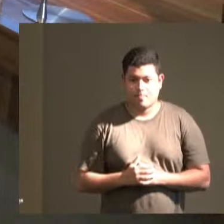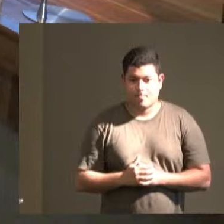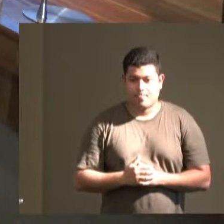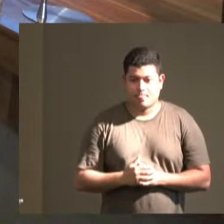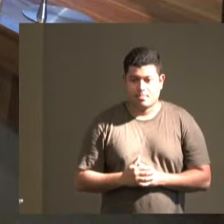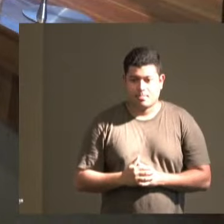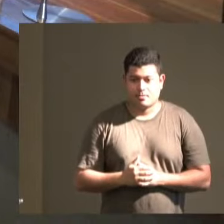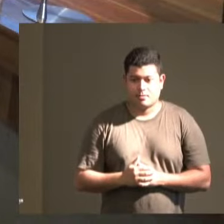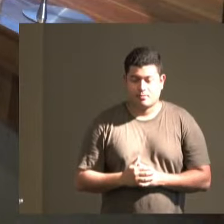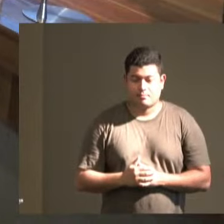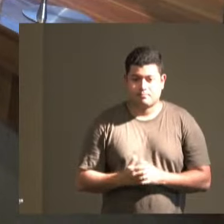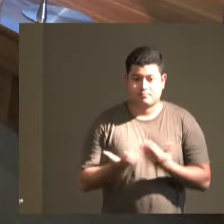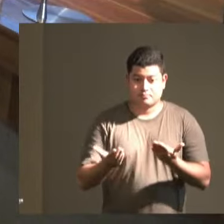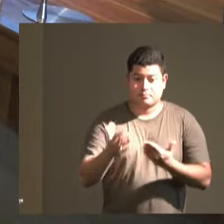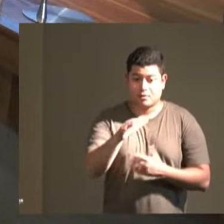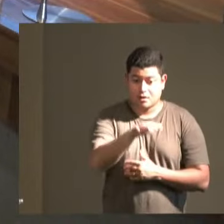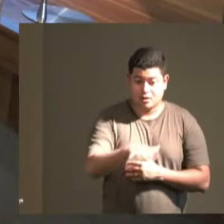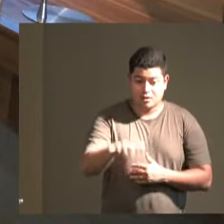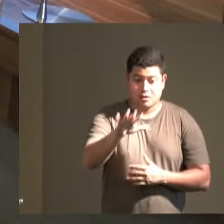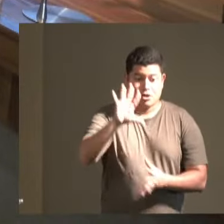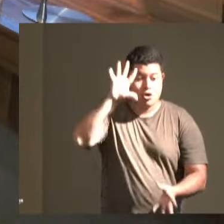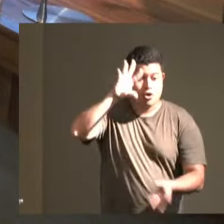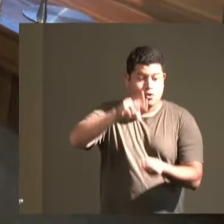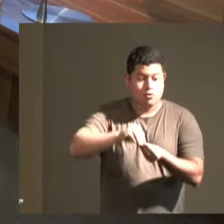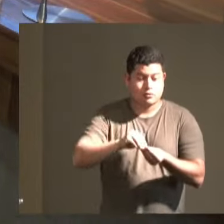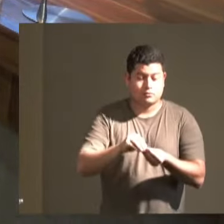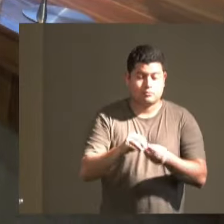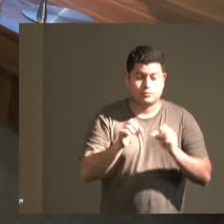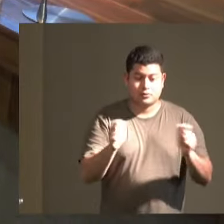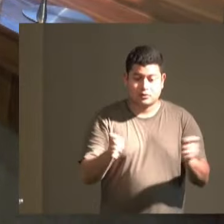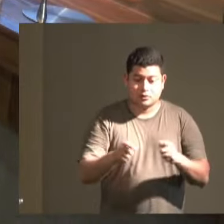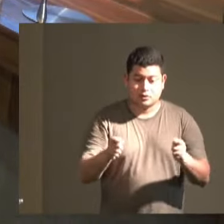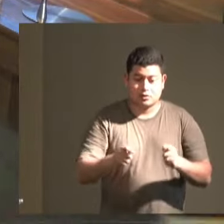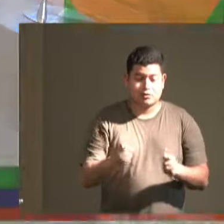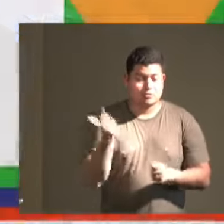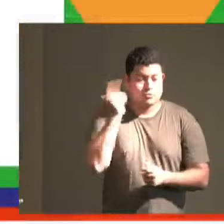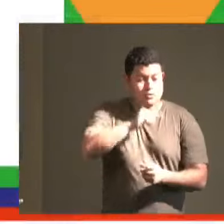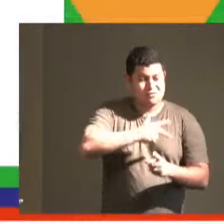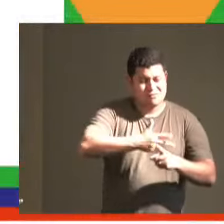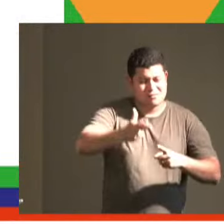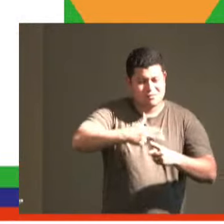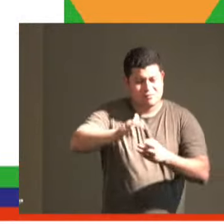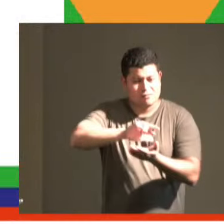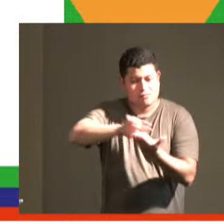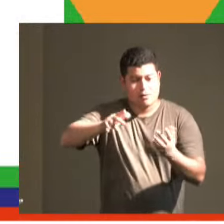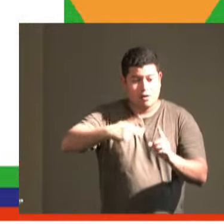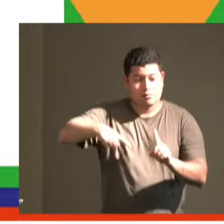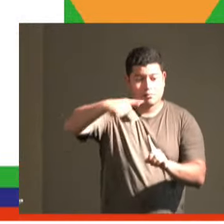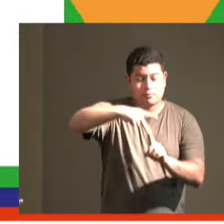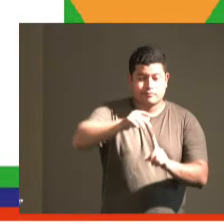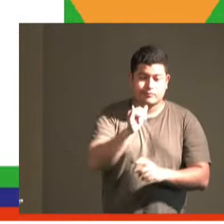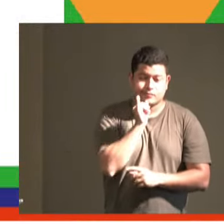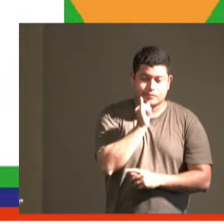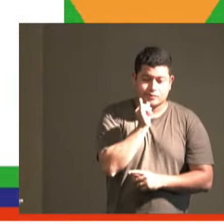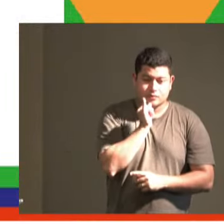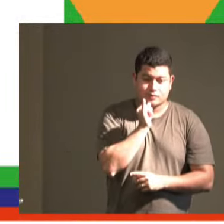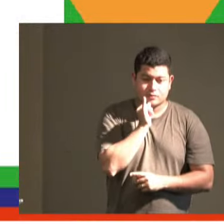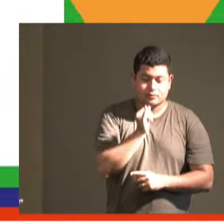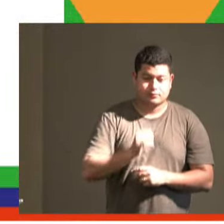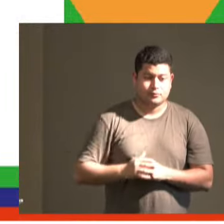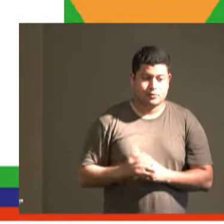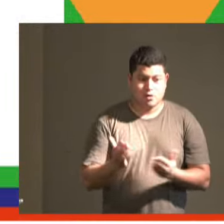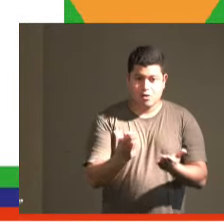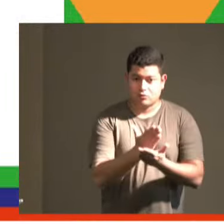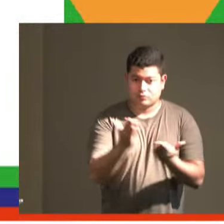De maneira geral, é possível dizer que muitas foram as conquistas do plano. Para ficar em alguns exemplos que se tornaram